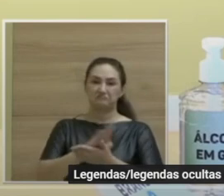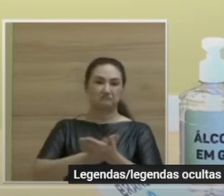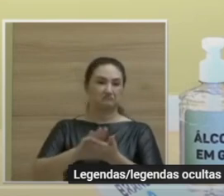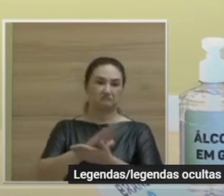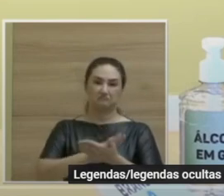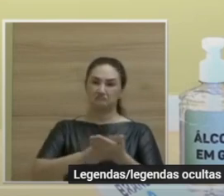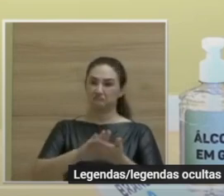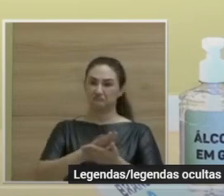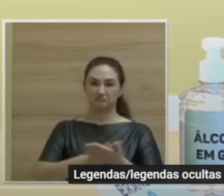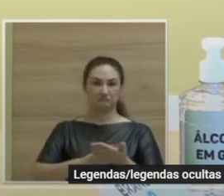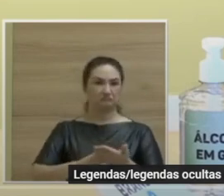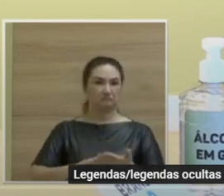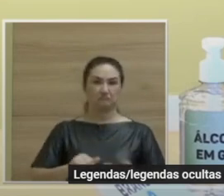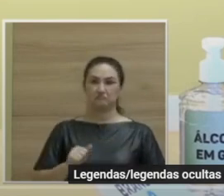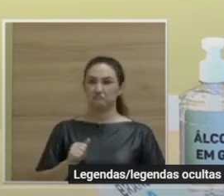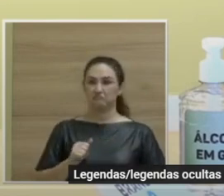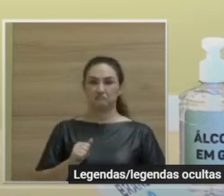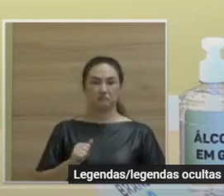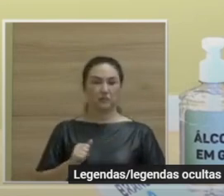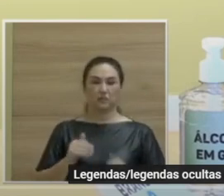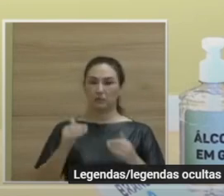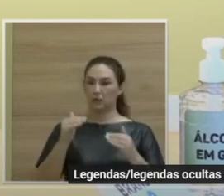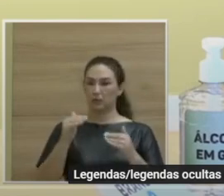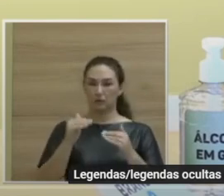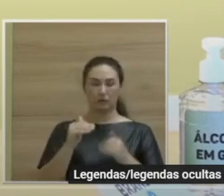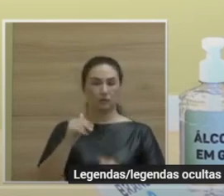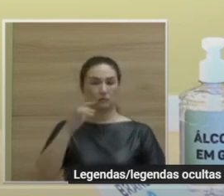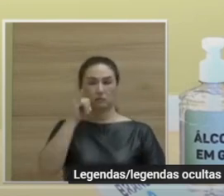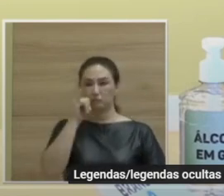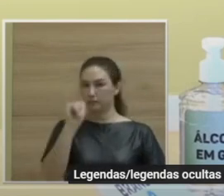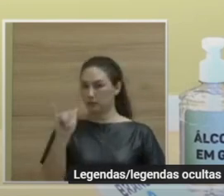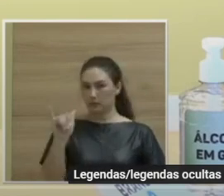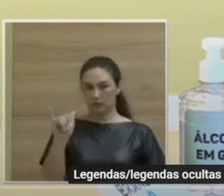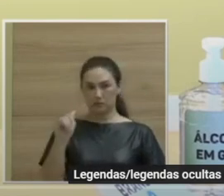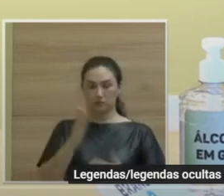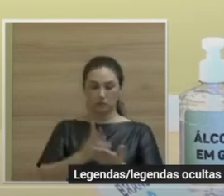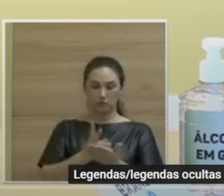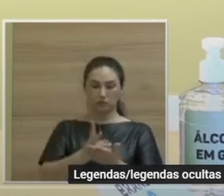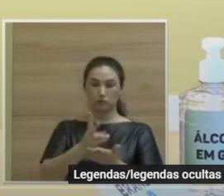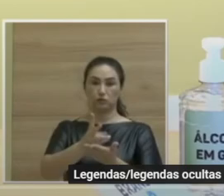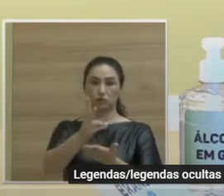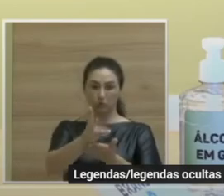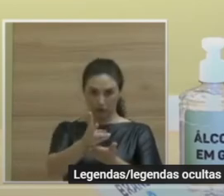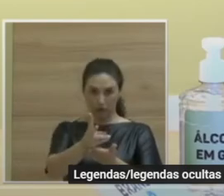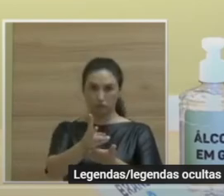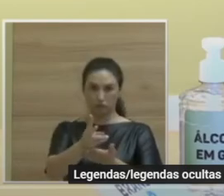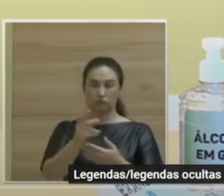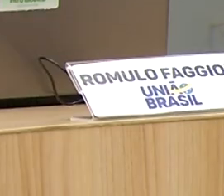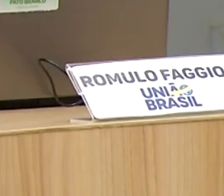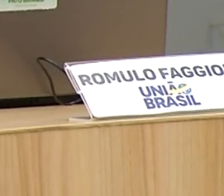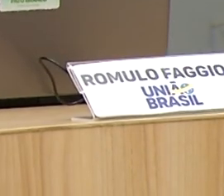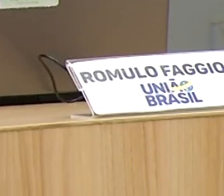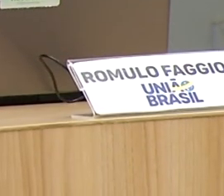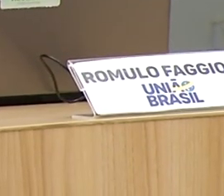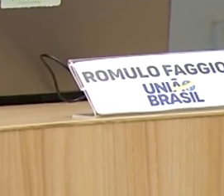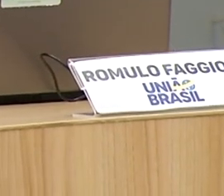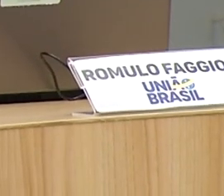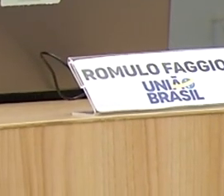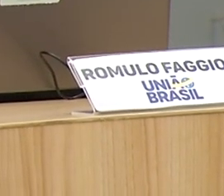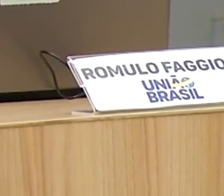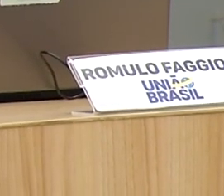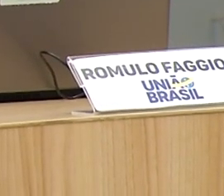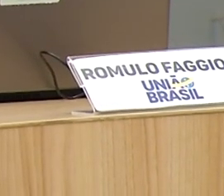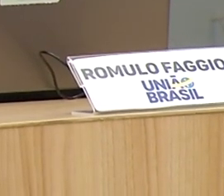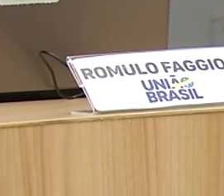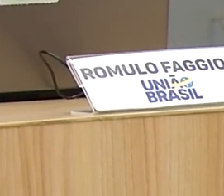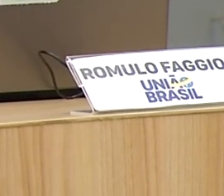via nenhum impedimento em tramitar a matéria, em ser feita essa doação. Também